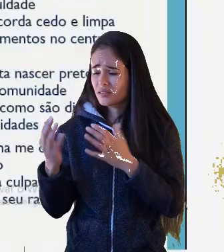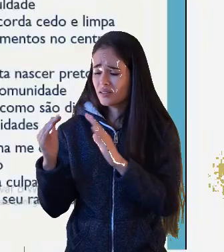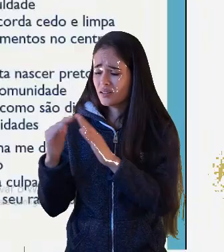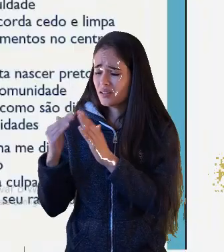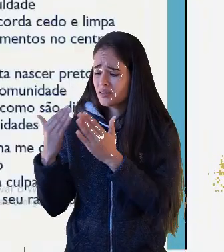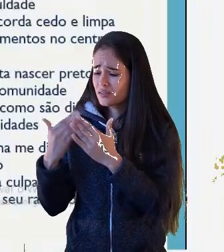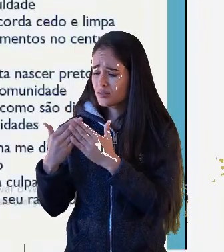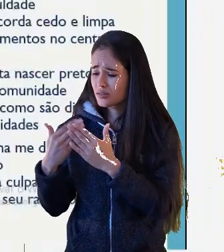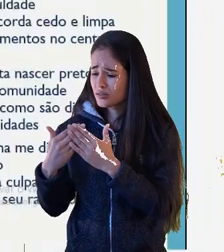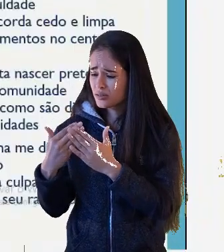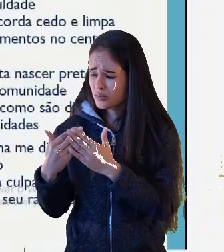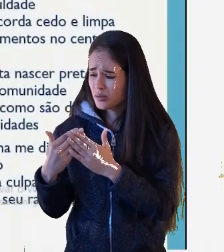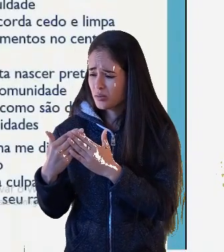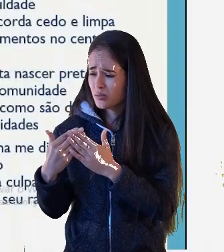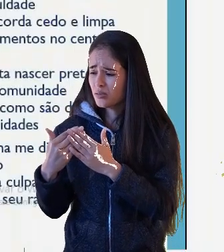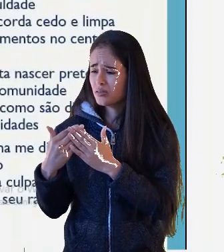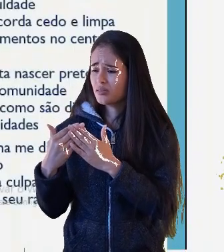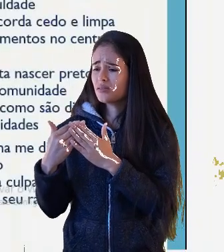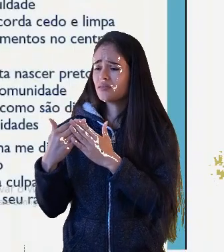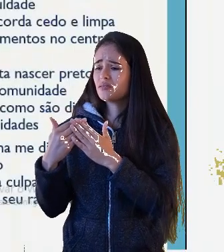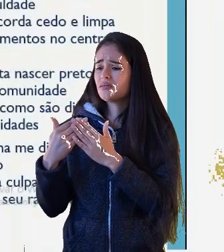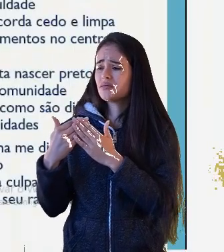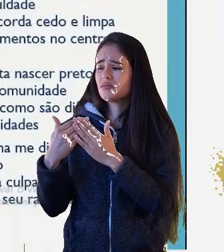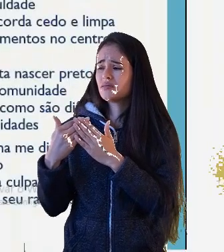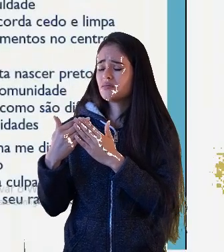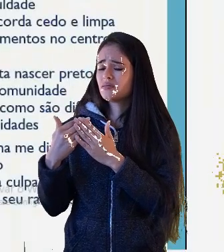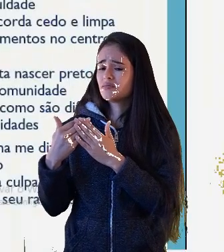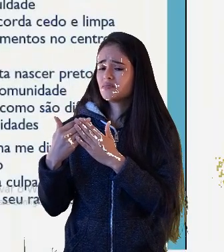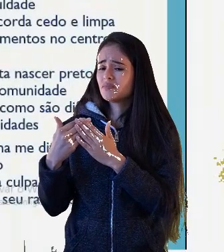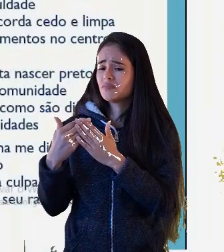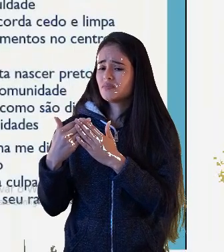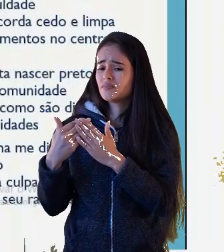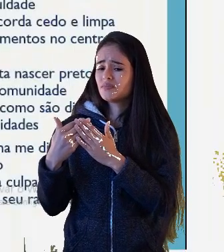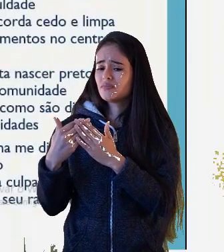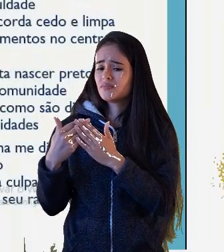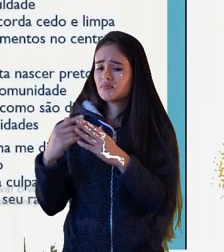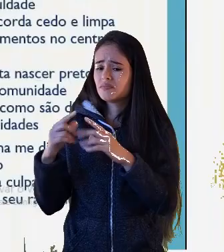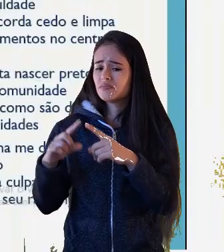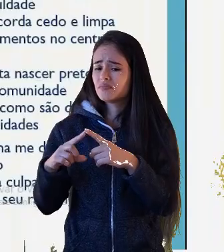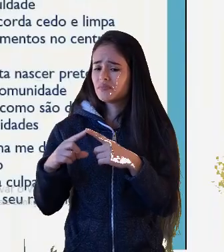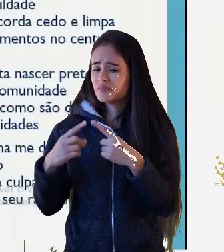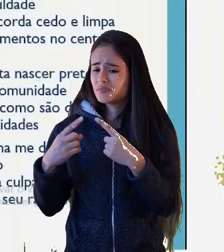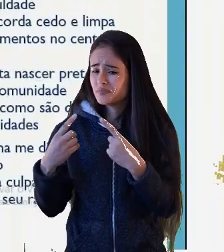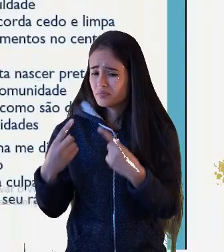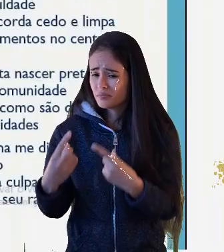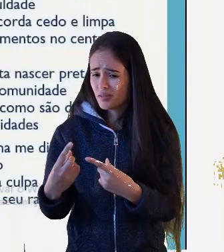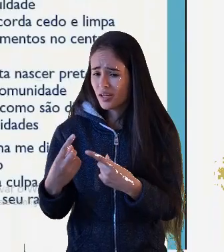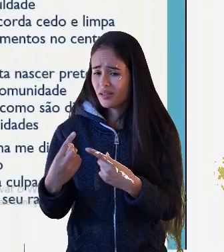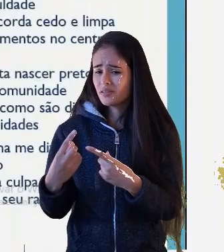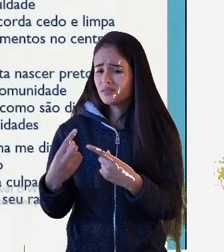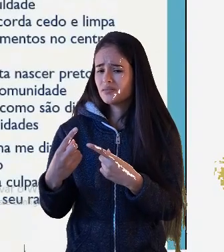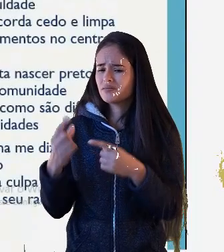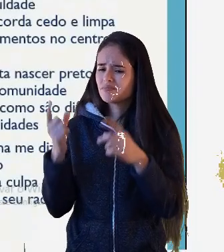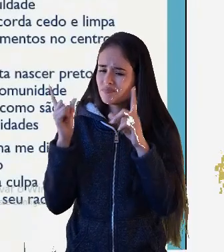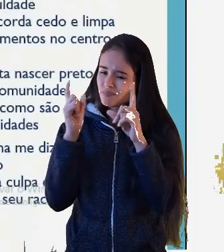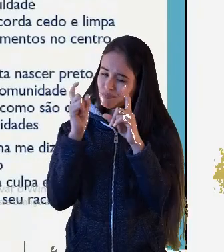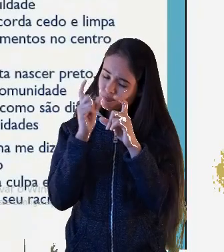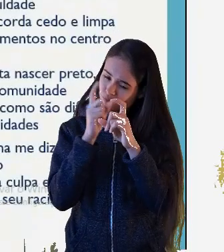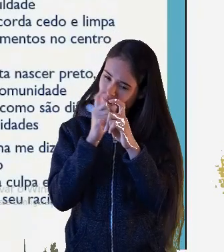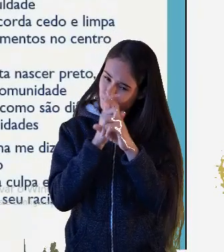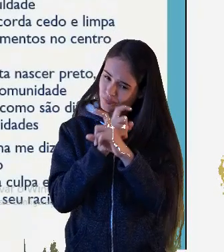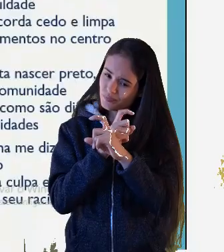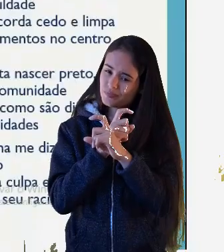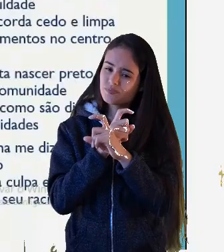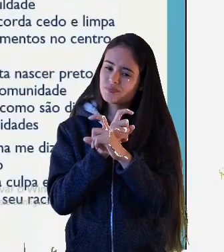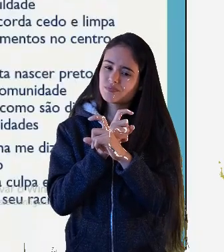Que coisa, né? A música diz muita, muita coisa. Então, essa fala dela, né, de que